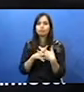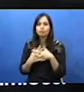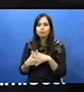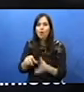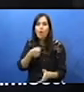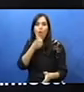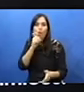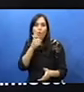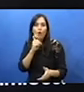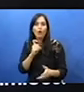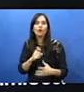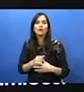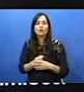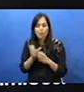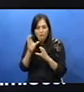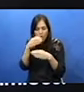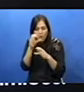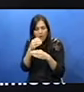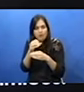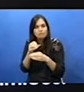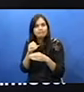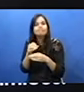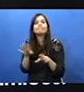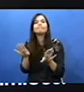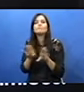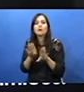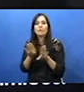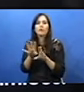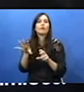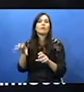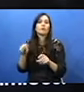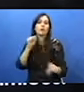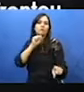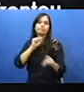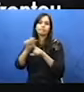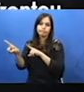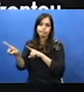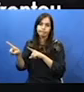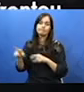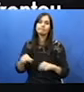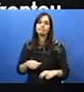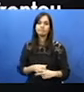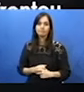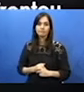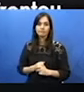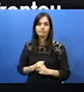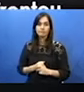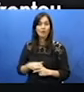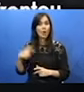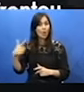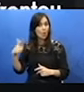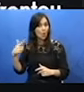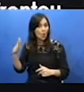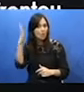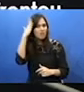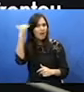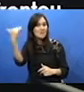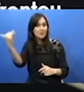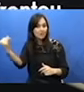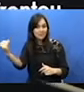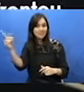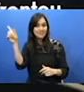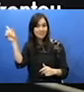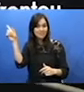vezes. Então, também mais um atleta que também teve muita dificuldade com isso. Outro muito famoso,